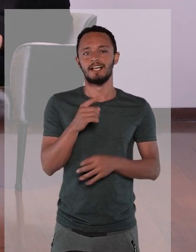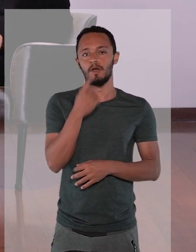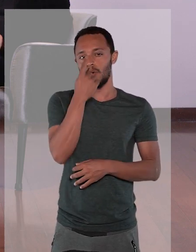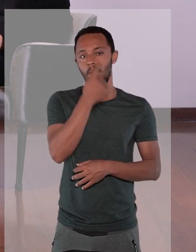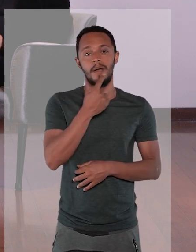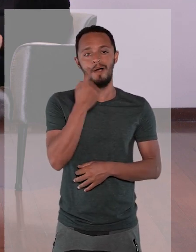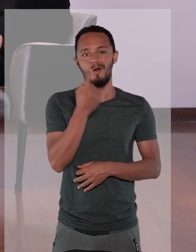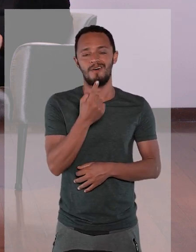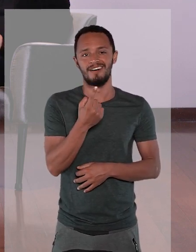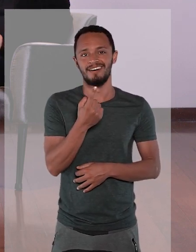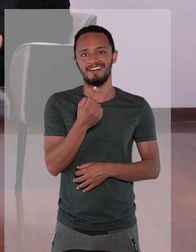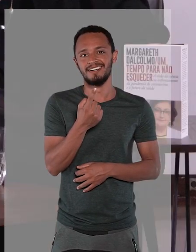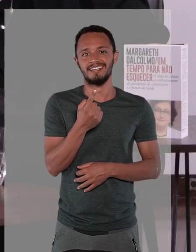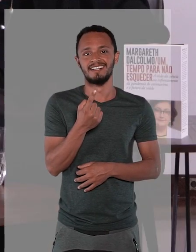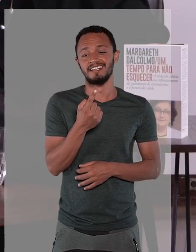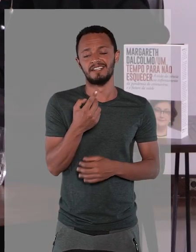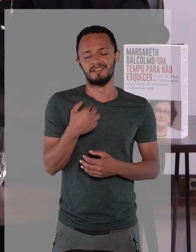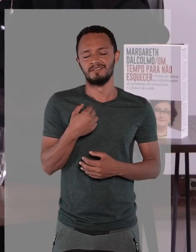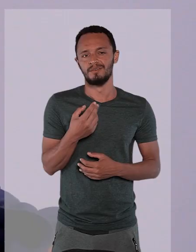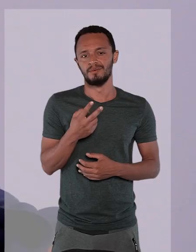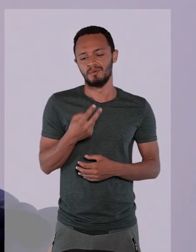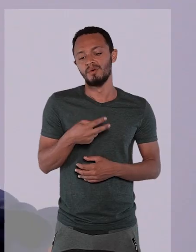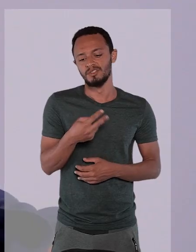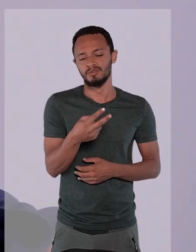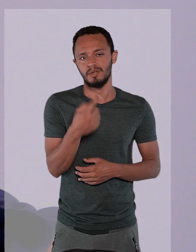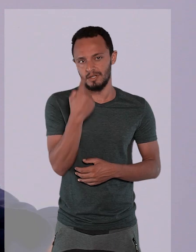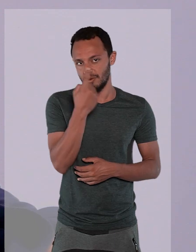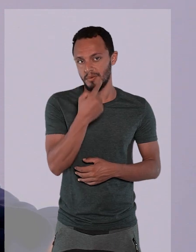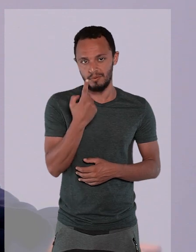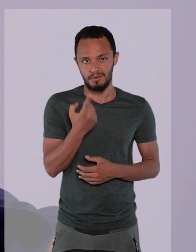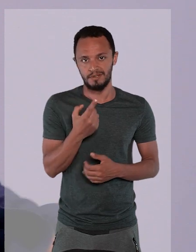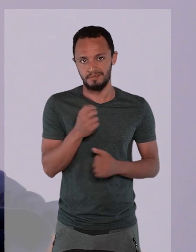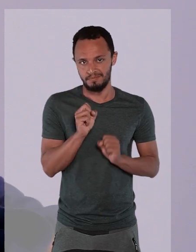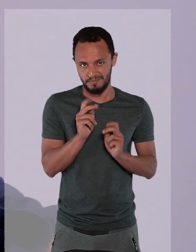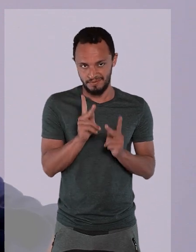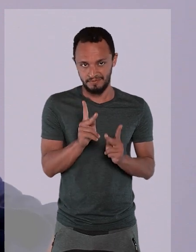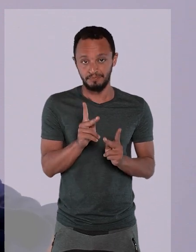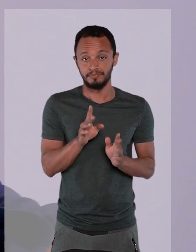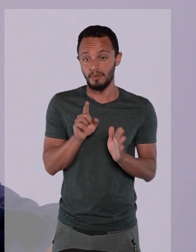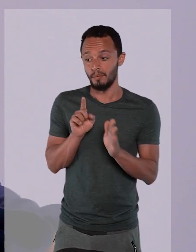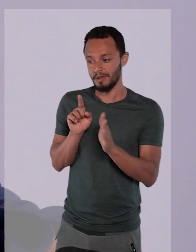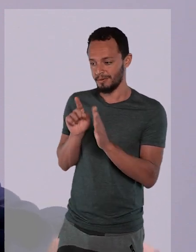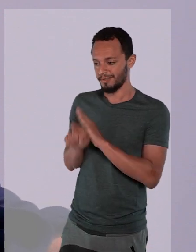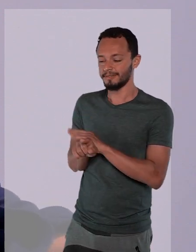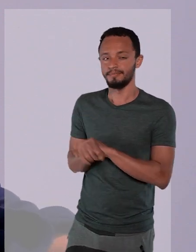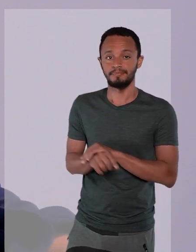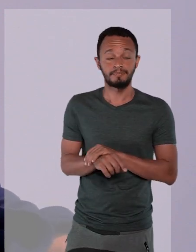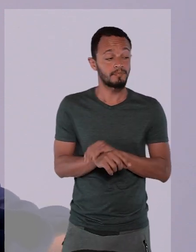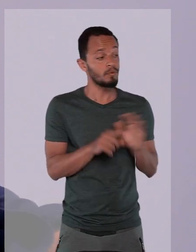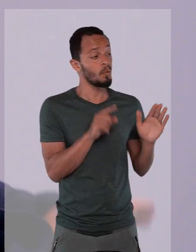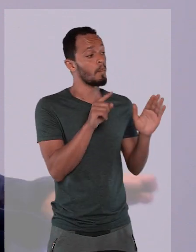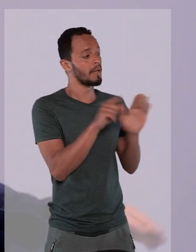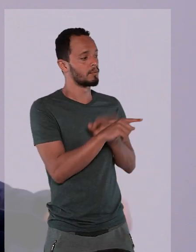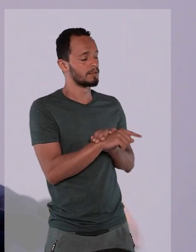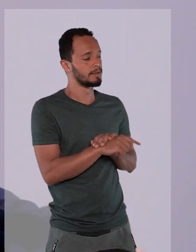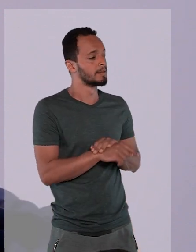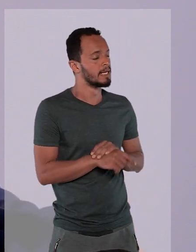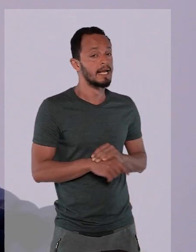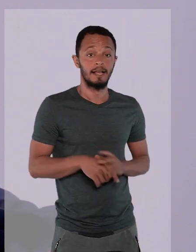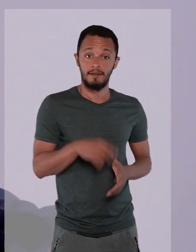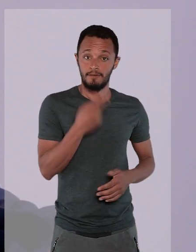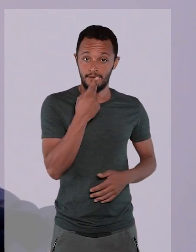alguma coisa? Eu posso fazer uma pergunta? Pode? A minha pergunta é sobre a questão das crianças. Eu sei que você